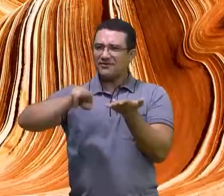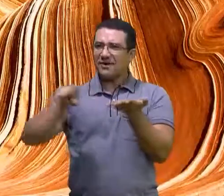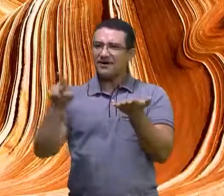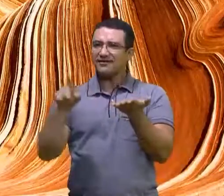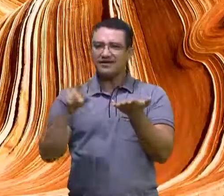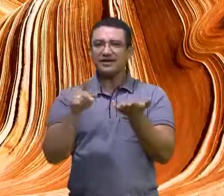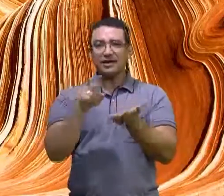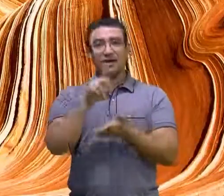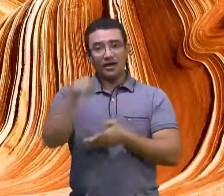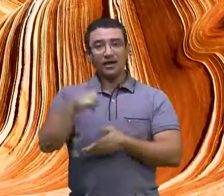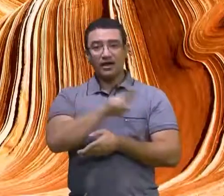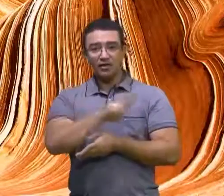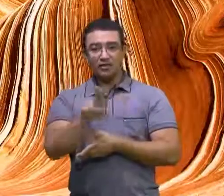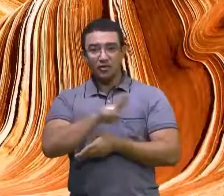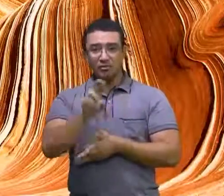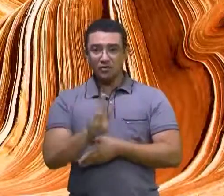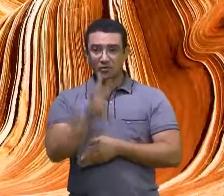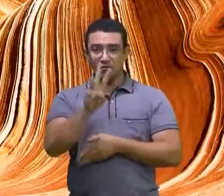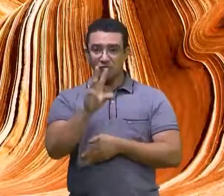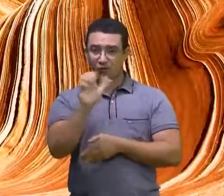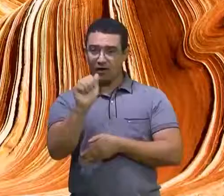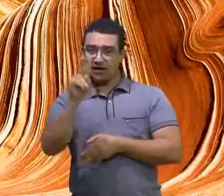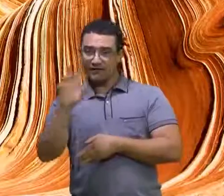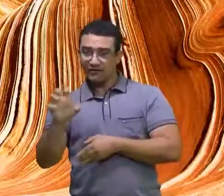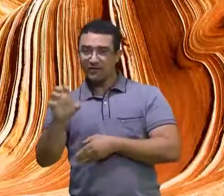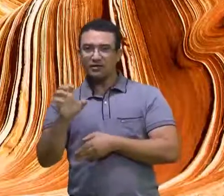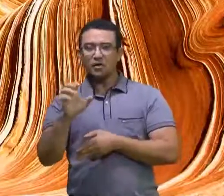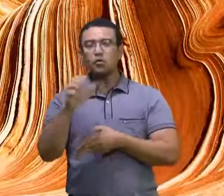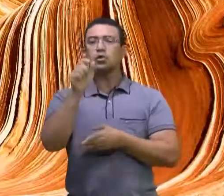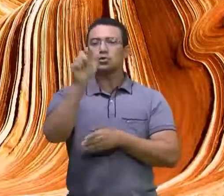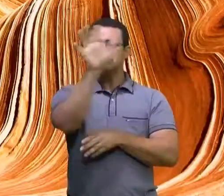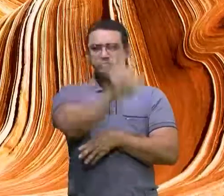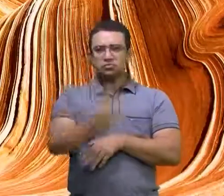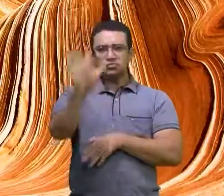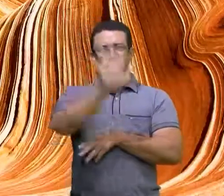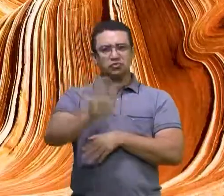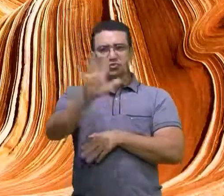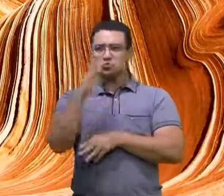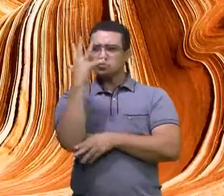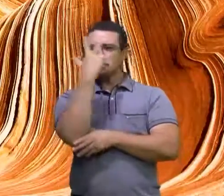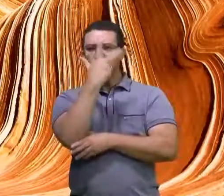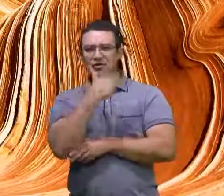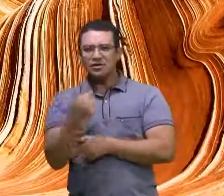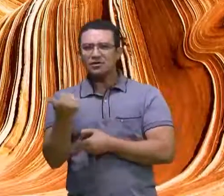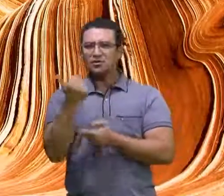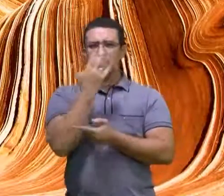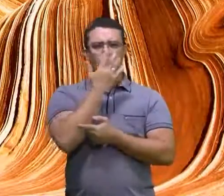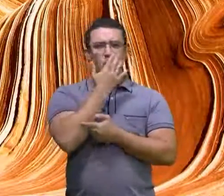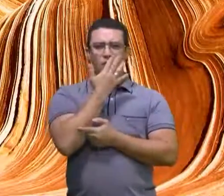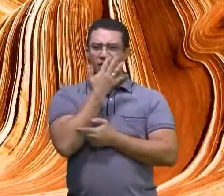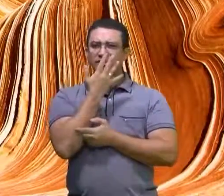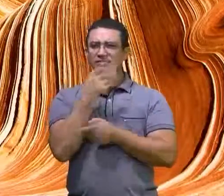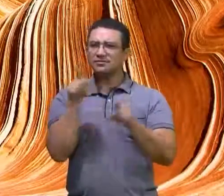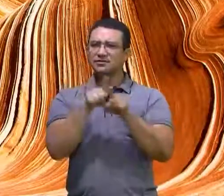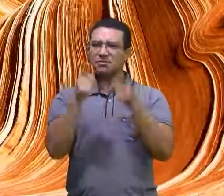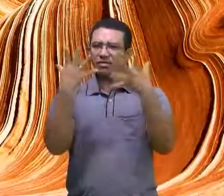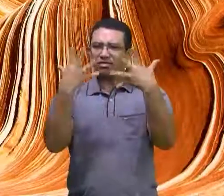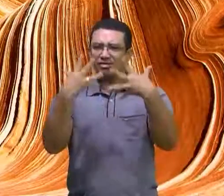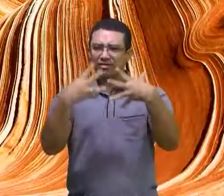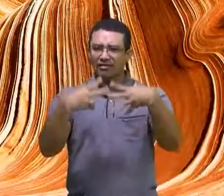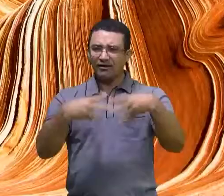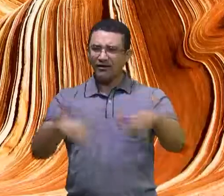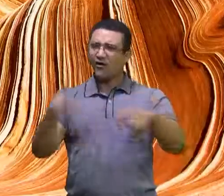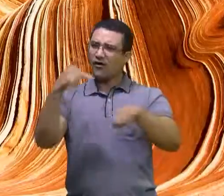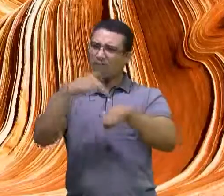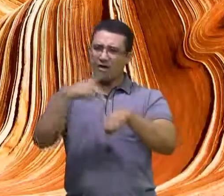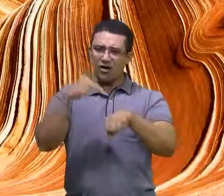a sua nomenclatura, e a gente percebe um cenário muito bonito, colorido, e o desgaste dessas rochas, né, causado